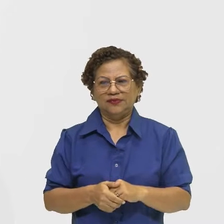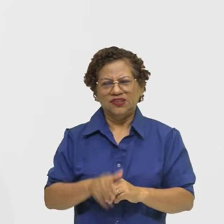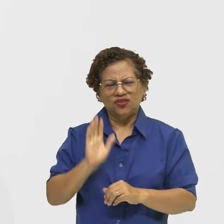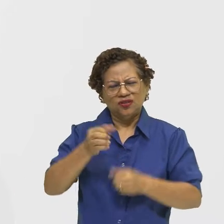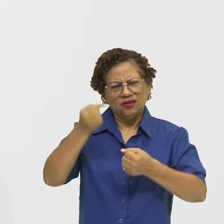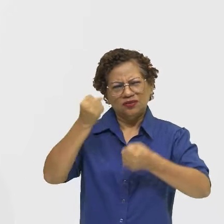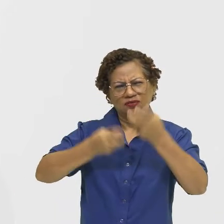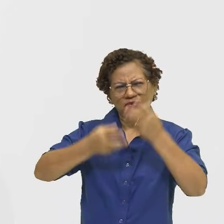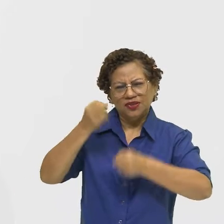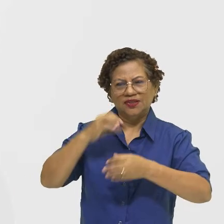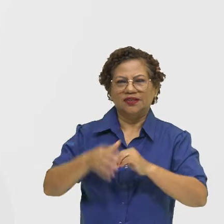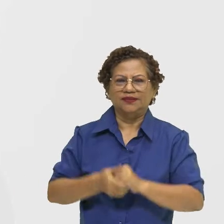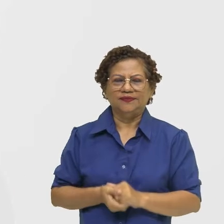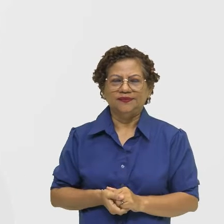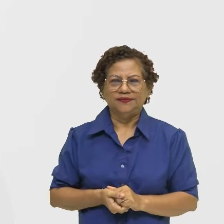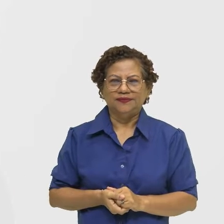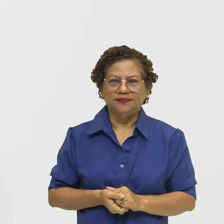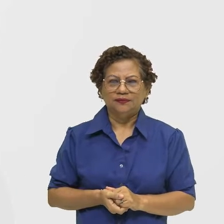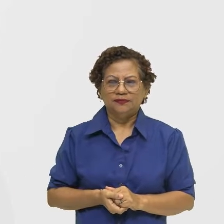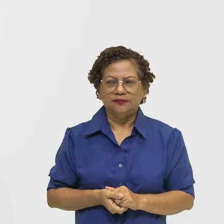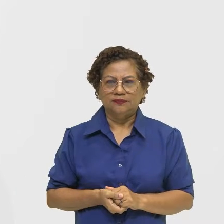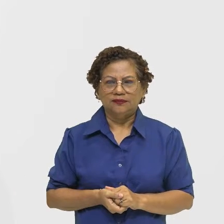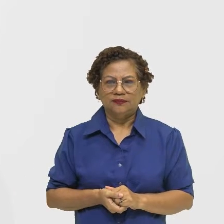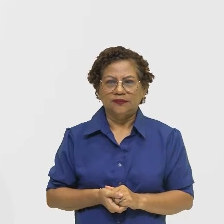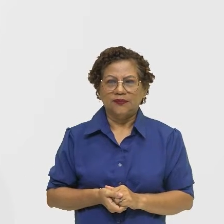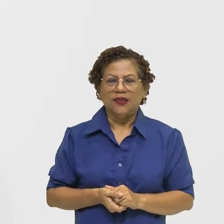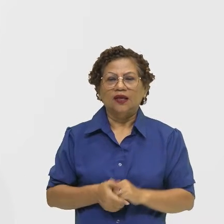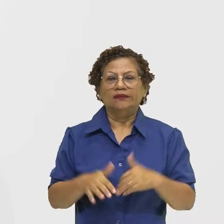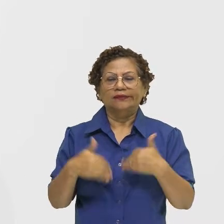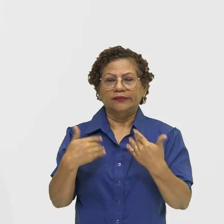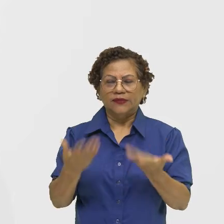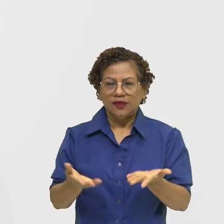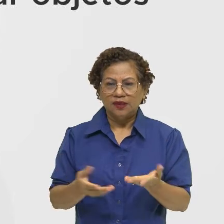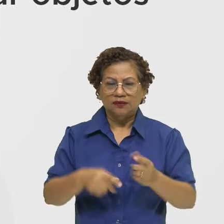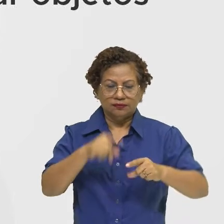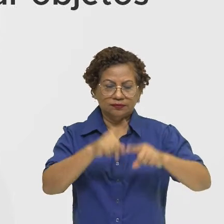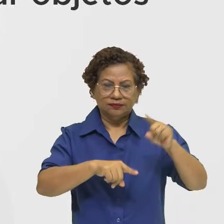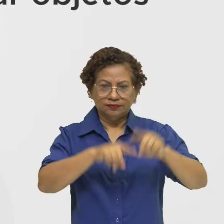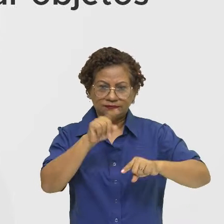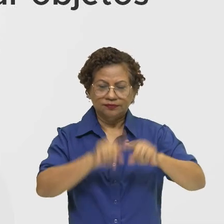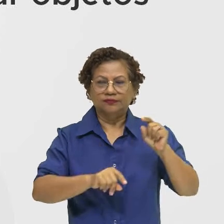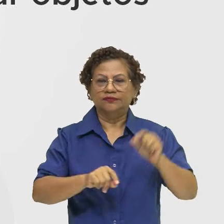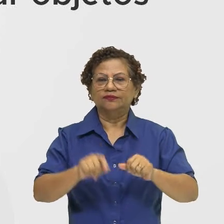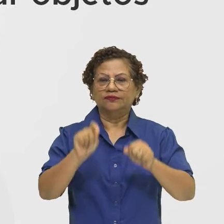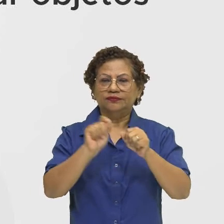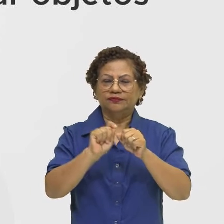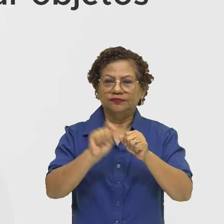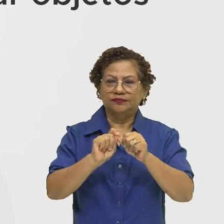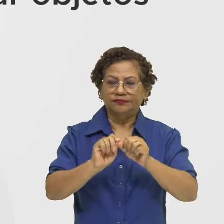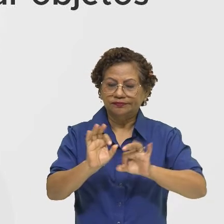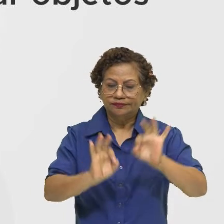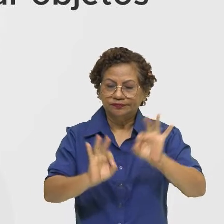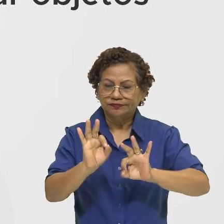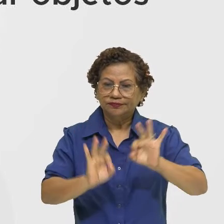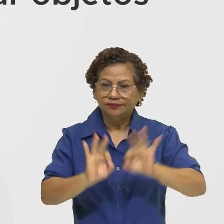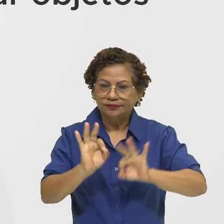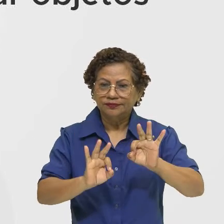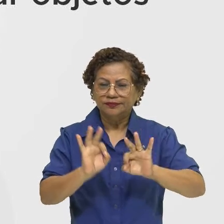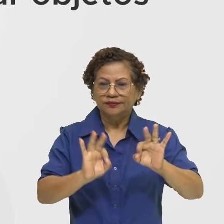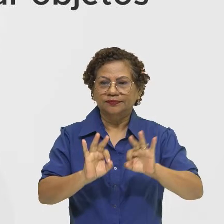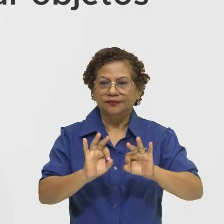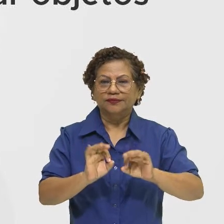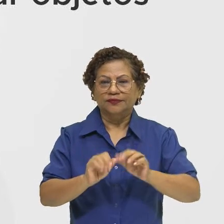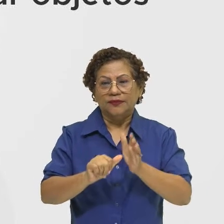vocês. Continuando, os objetos foram confeccionados nesse período. O que acontecia? Os objetos foram